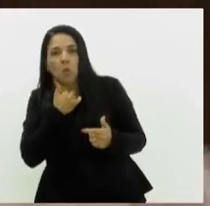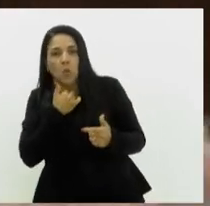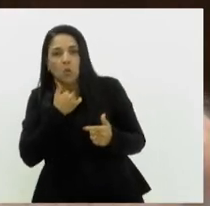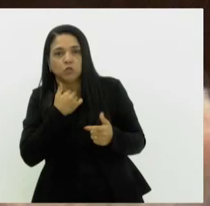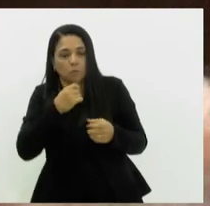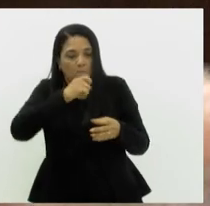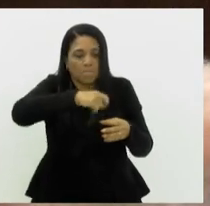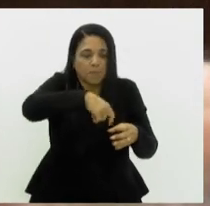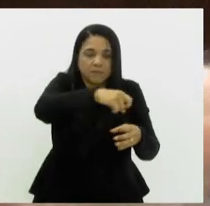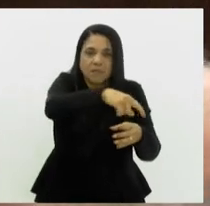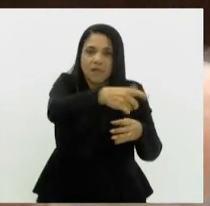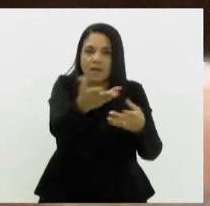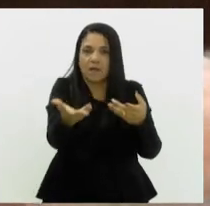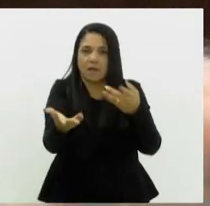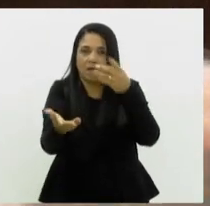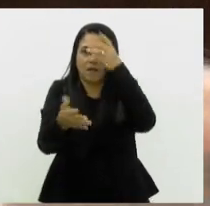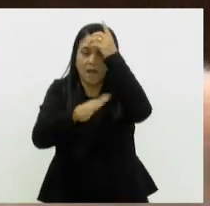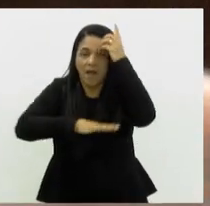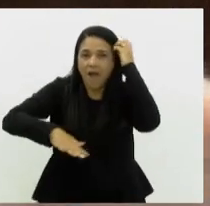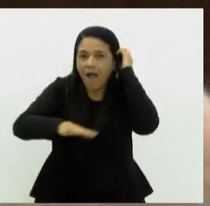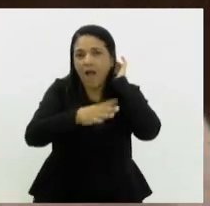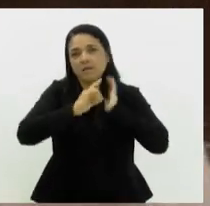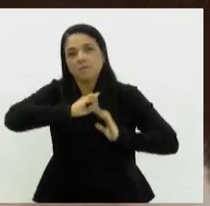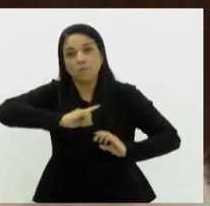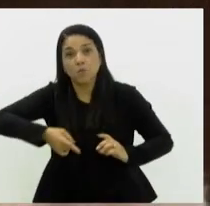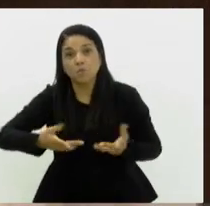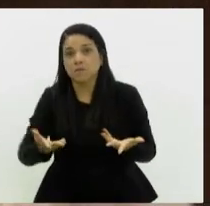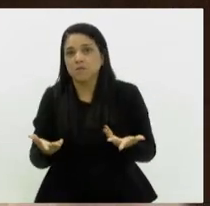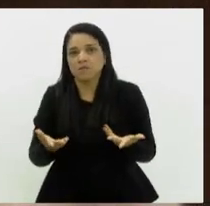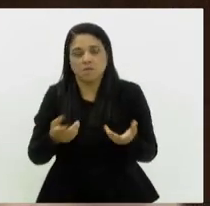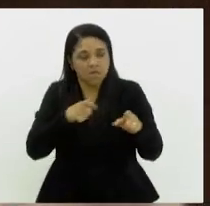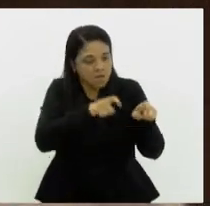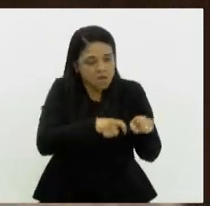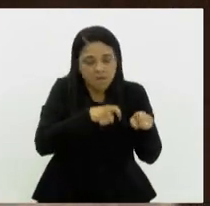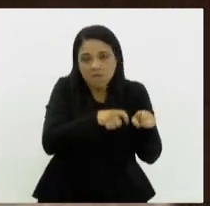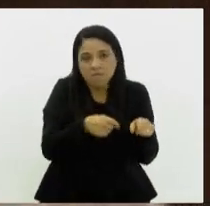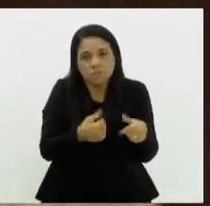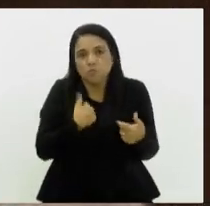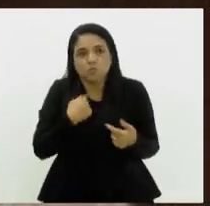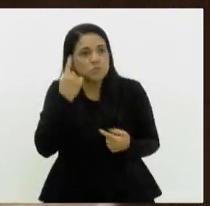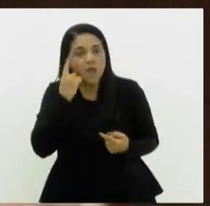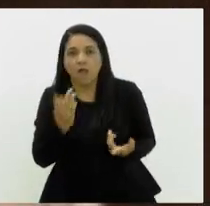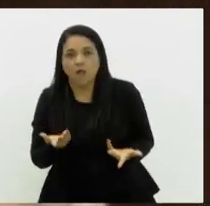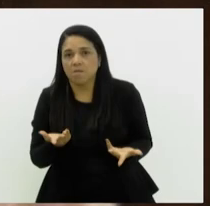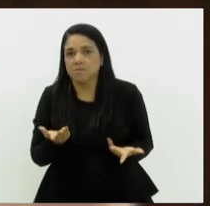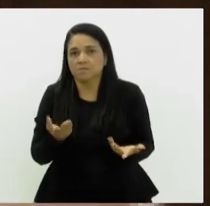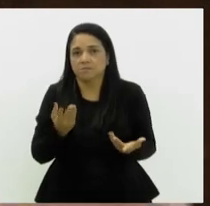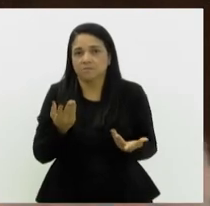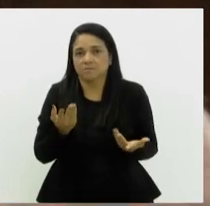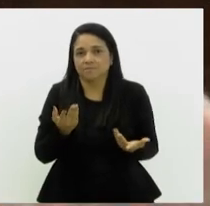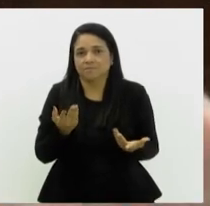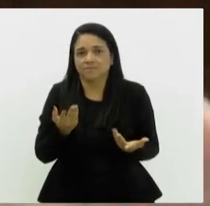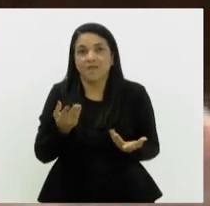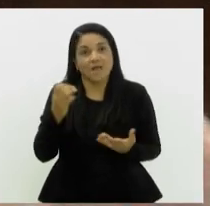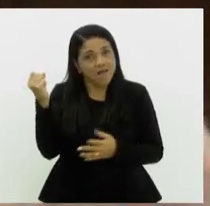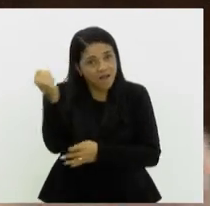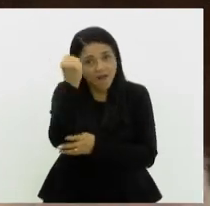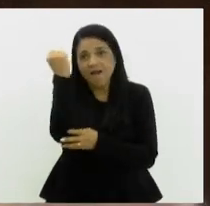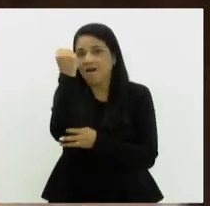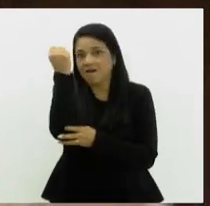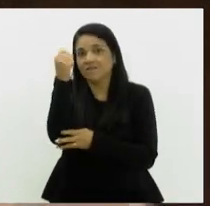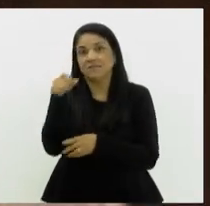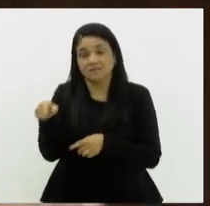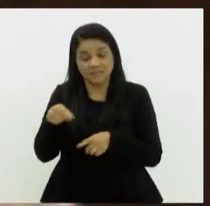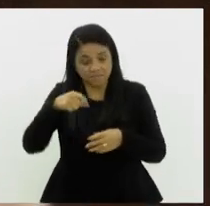que estão interditadas, os agricultores não sabem sequer se podem produzir. Isso é muito grave, porque se eles produzirem,